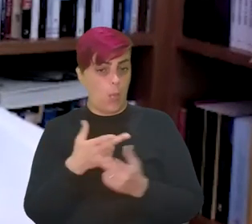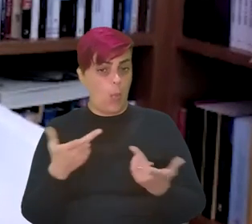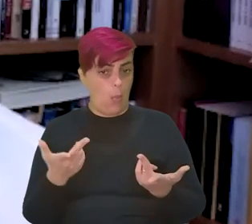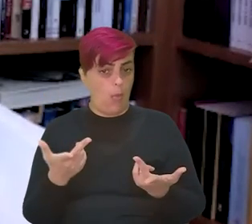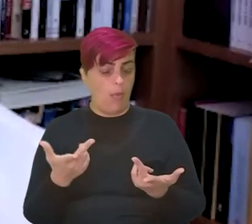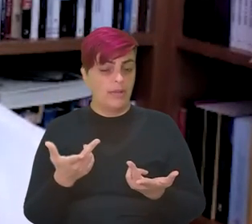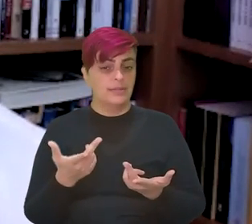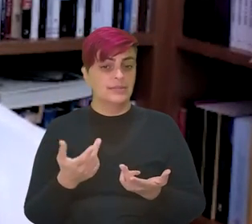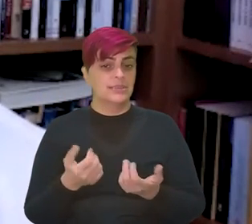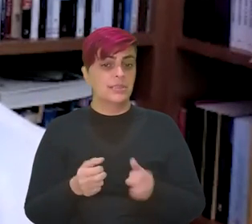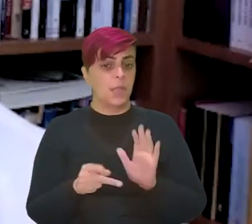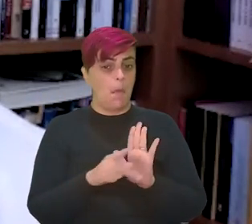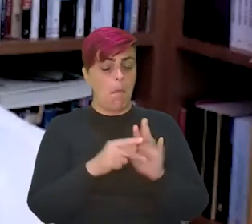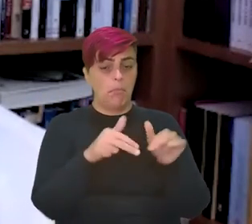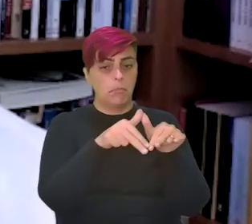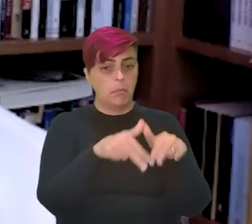eventos